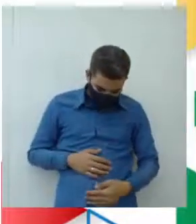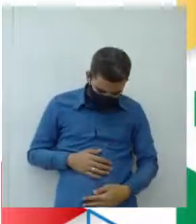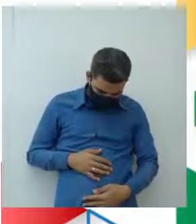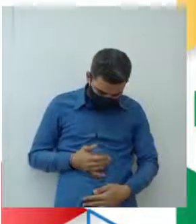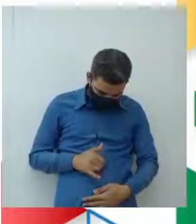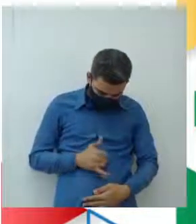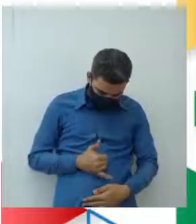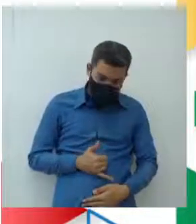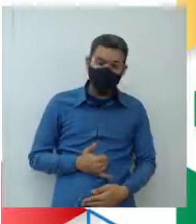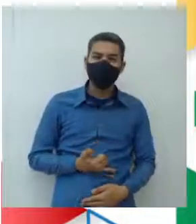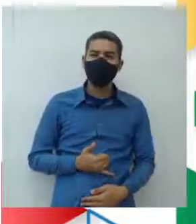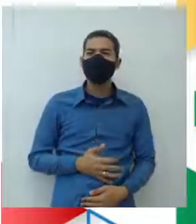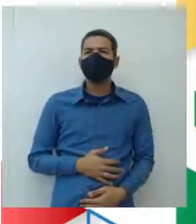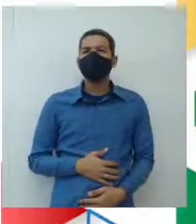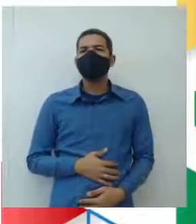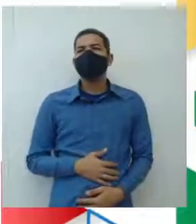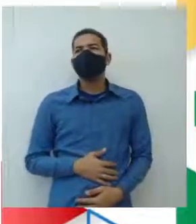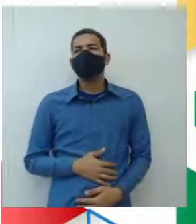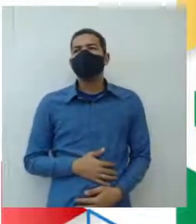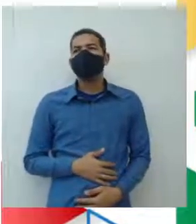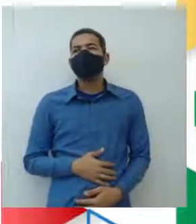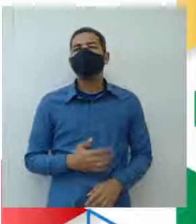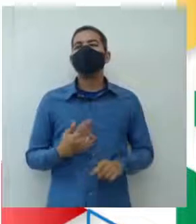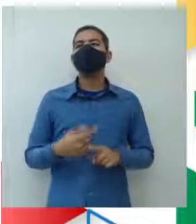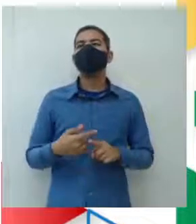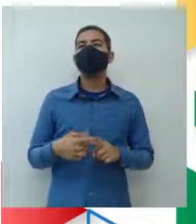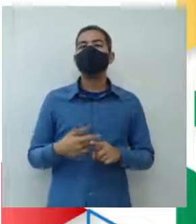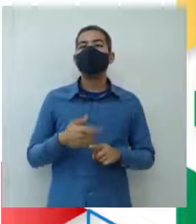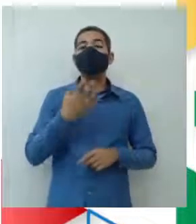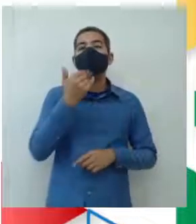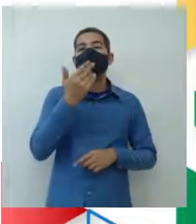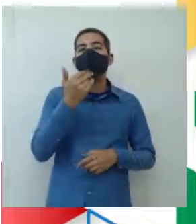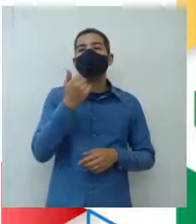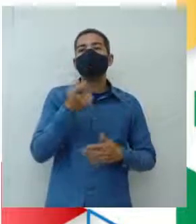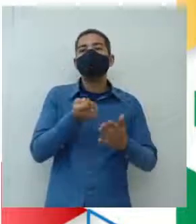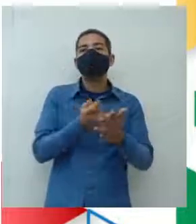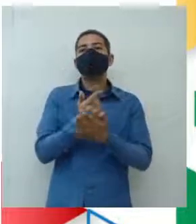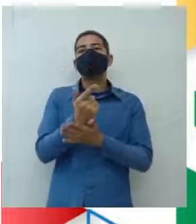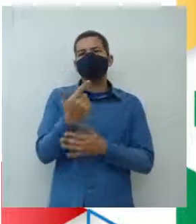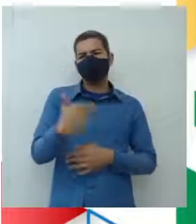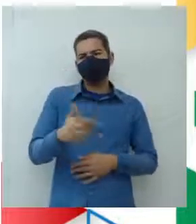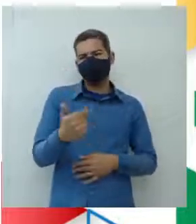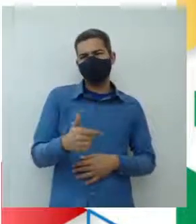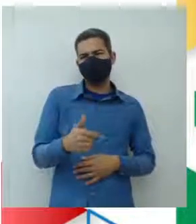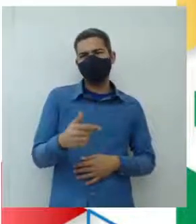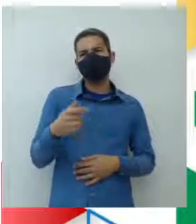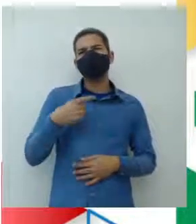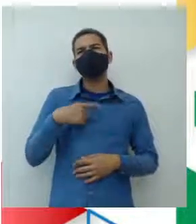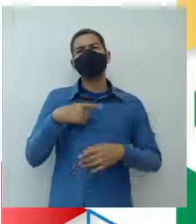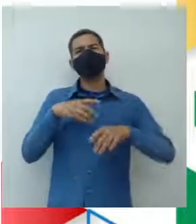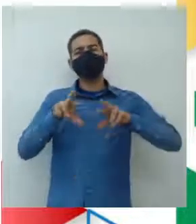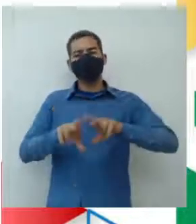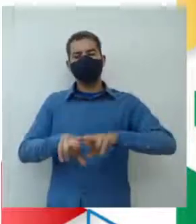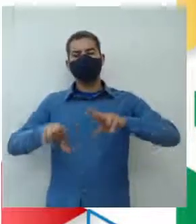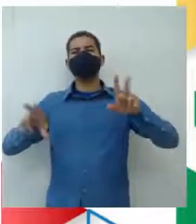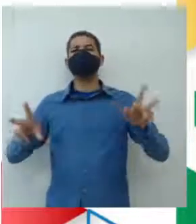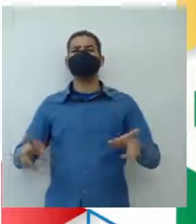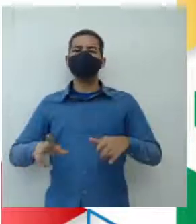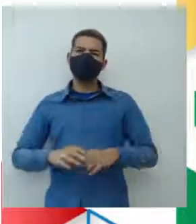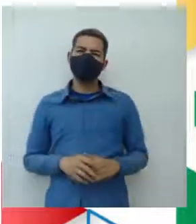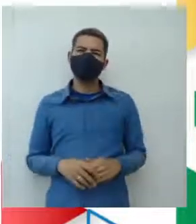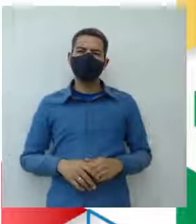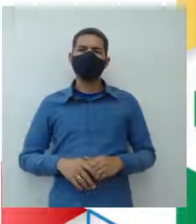tocando. Por quê? Não se tem dinheiro para comprar comida. E daí a gente vê essa disparidade que